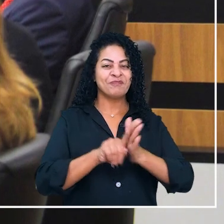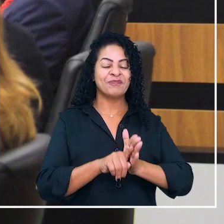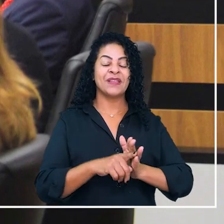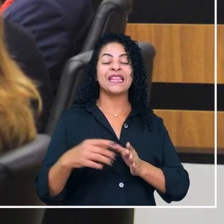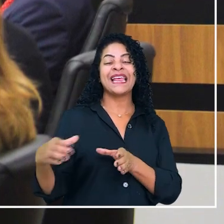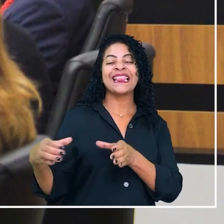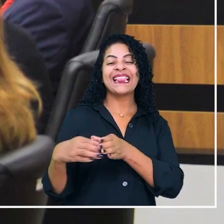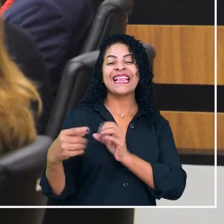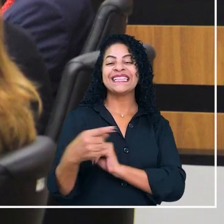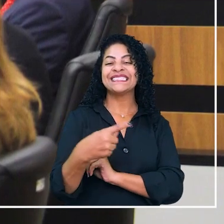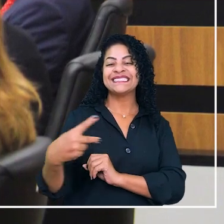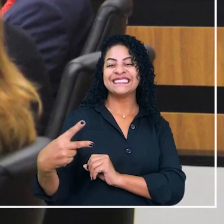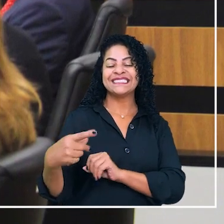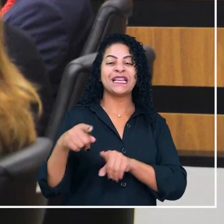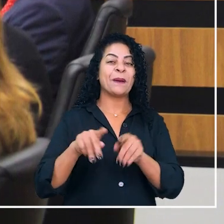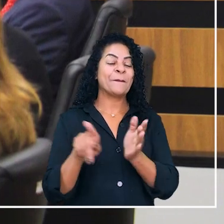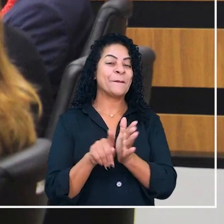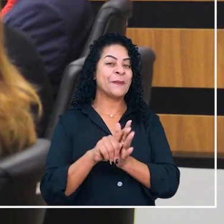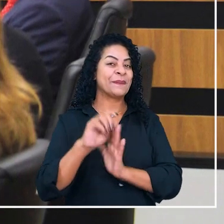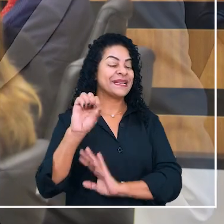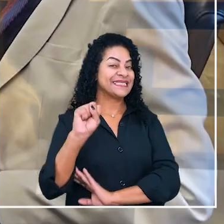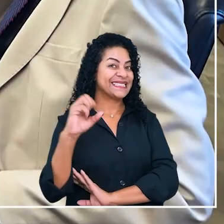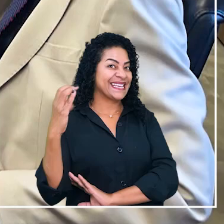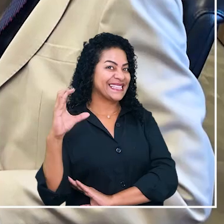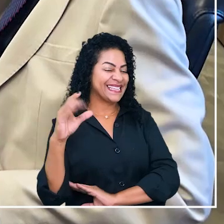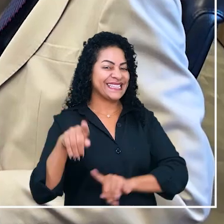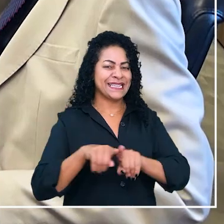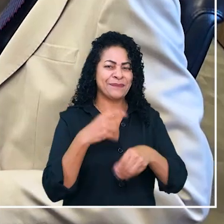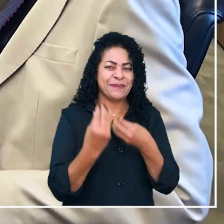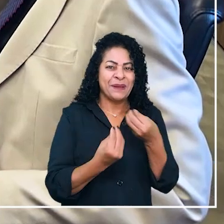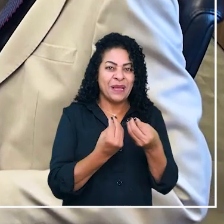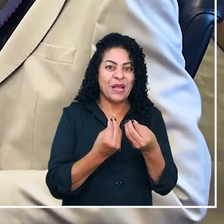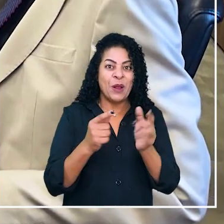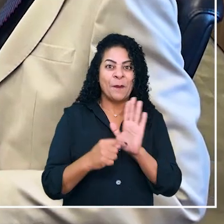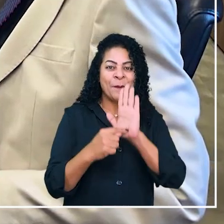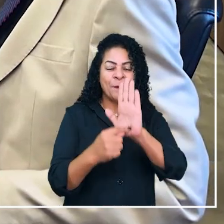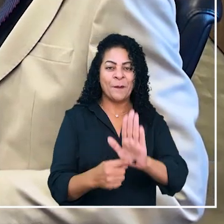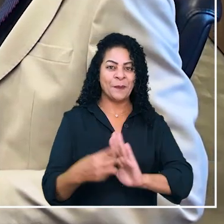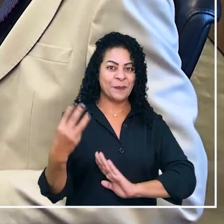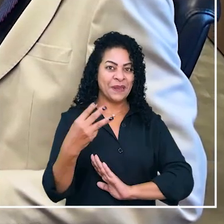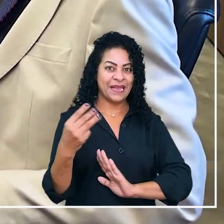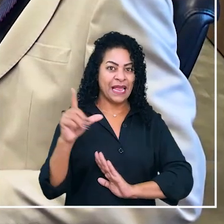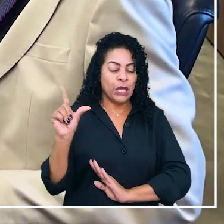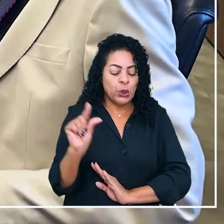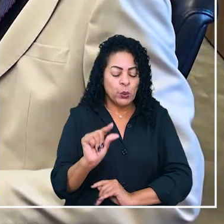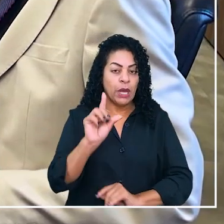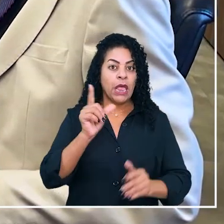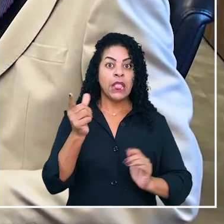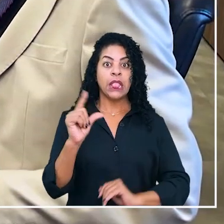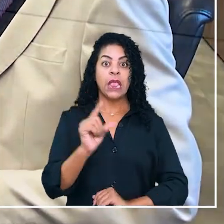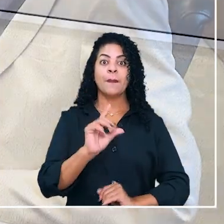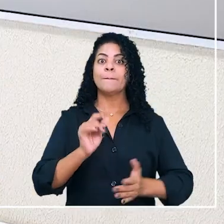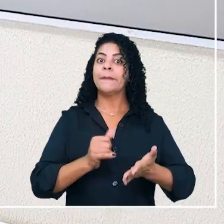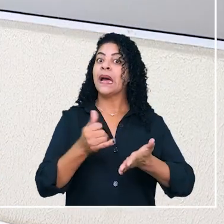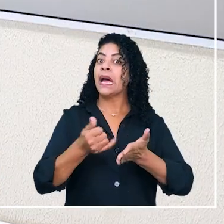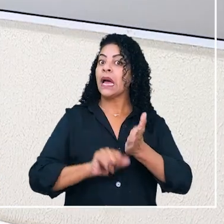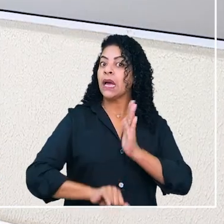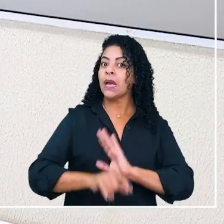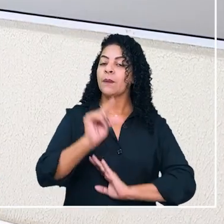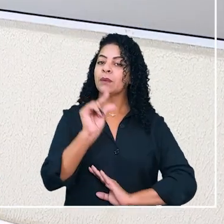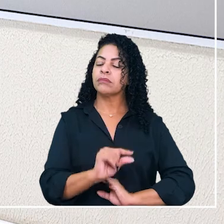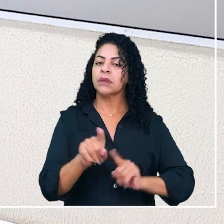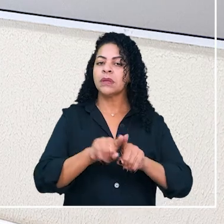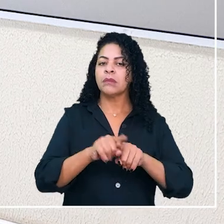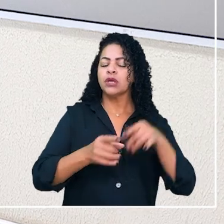da 12ª Região em Santa Catarina. O tribunal se destacou por ter a terceira menor taxa de congestionamento de processos